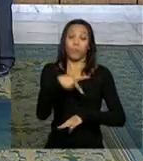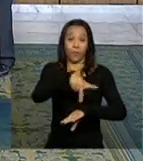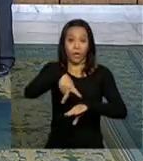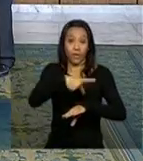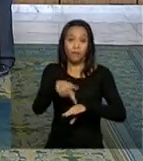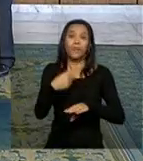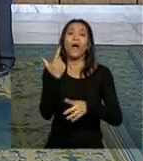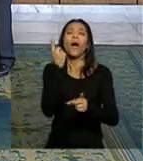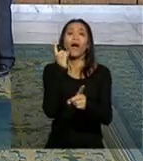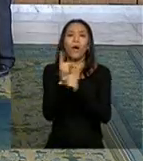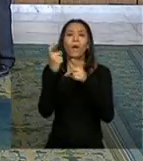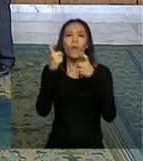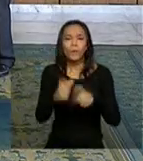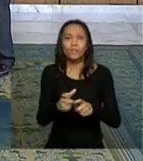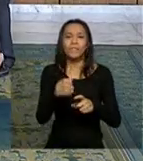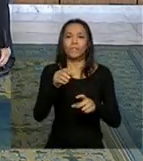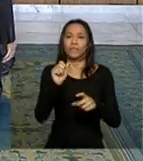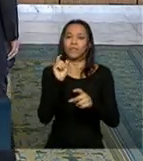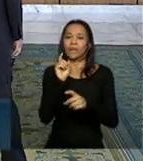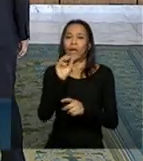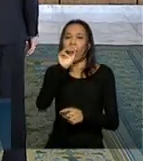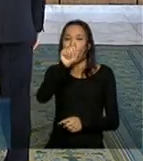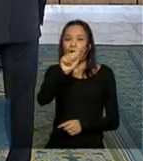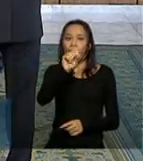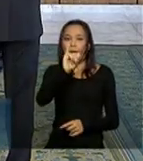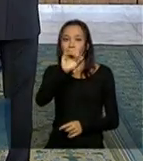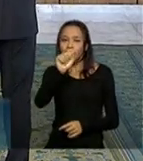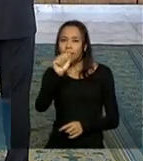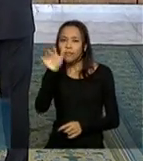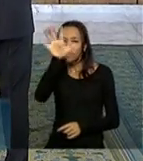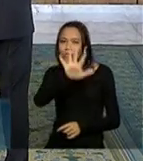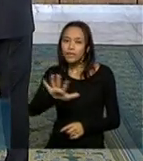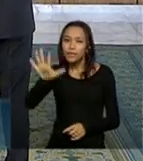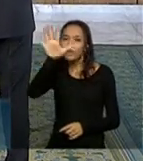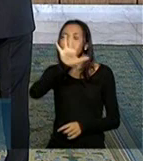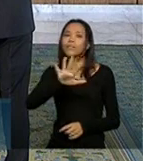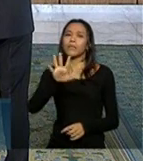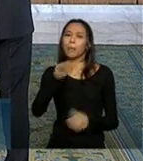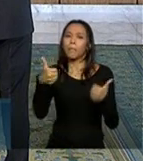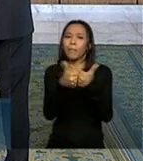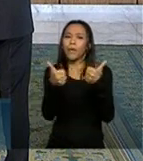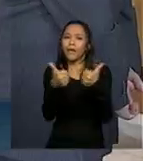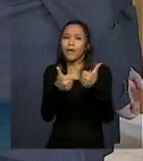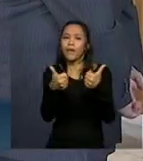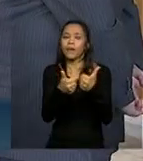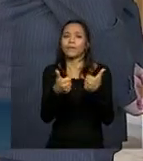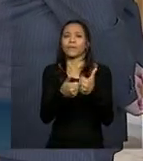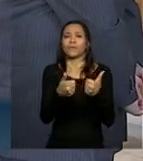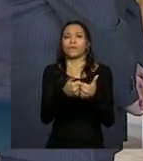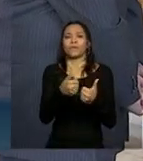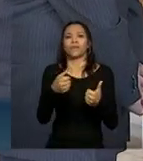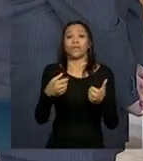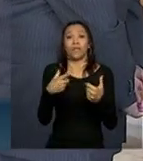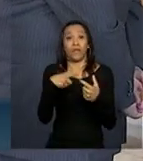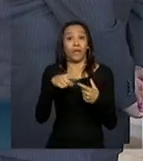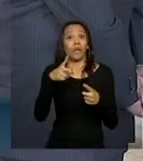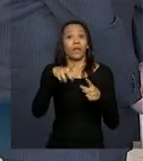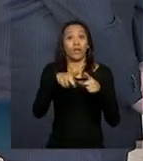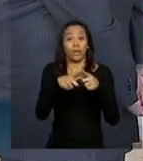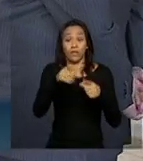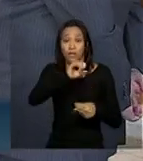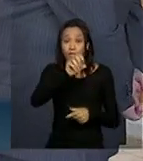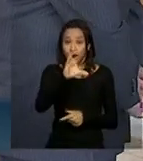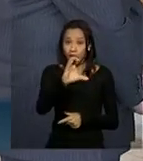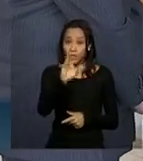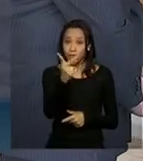da Ásia Oriental, fica ali entre a China e a Rússia, um país que possui reservas importantes de